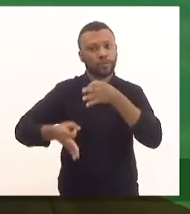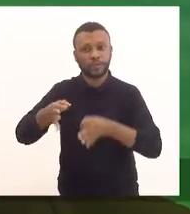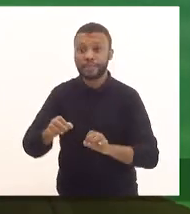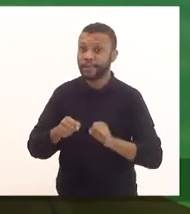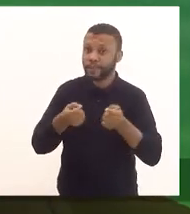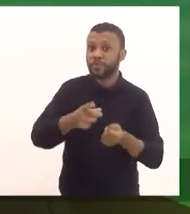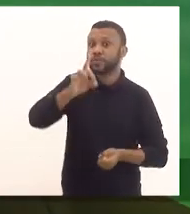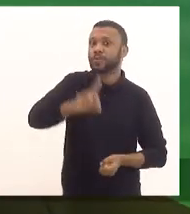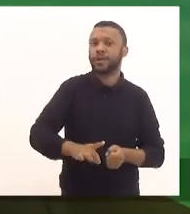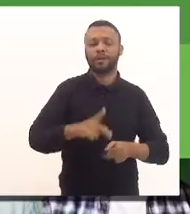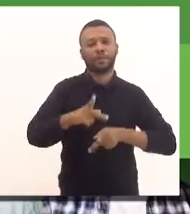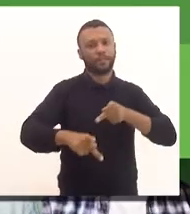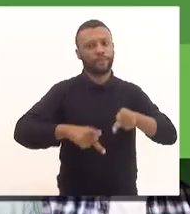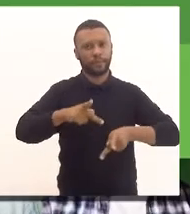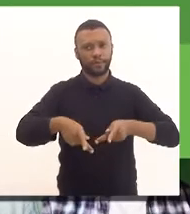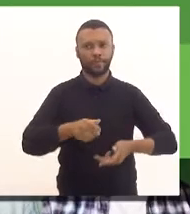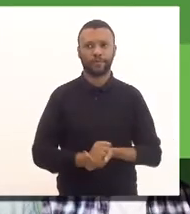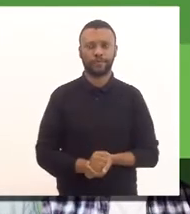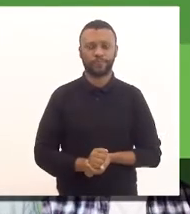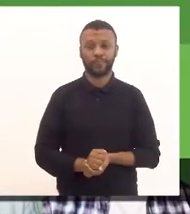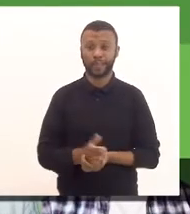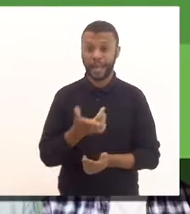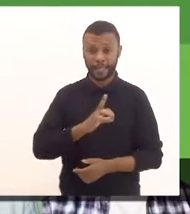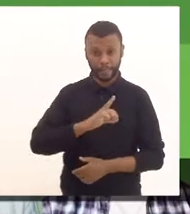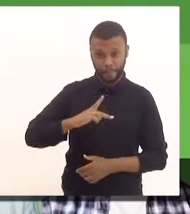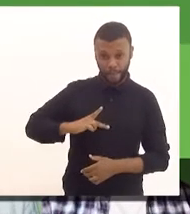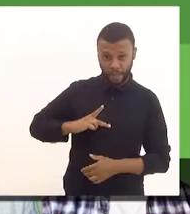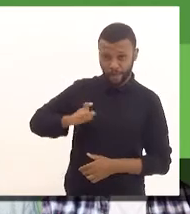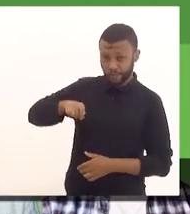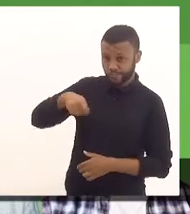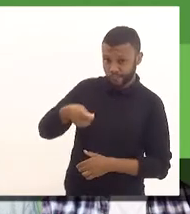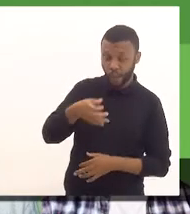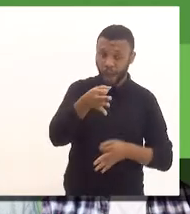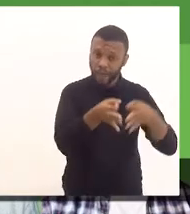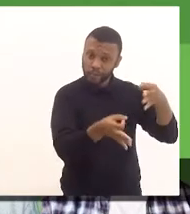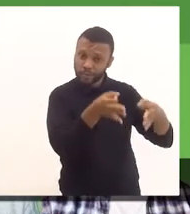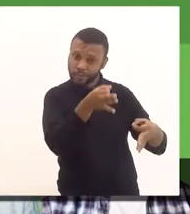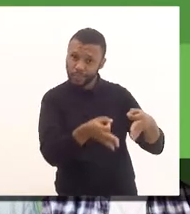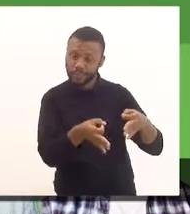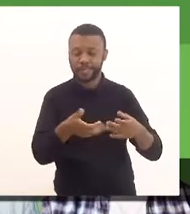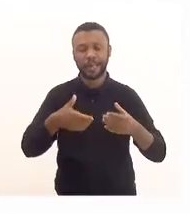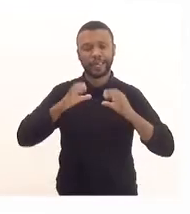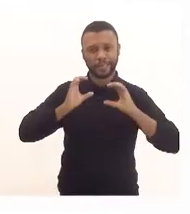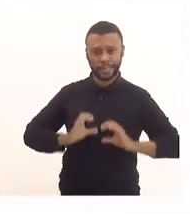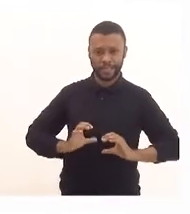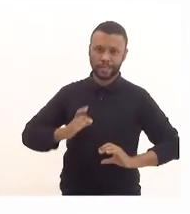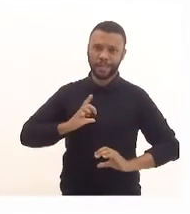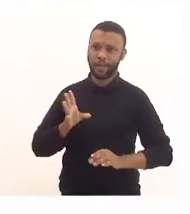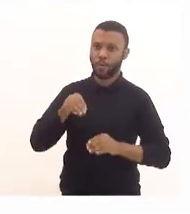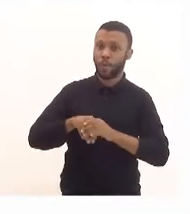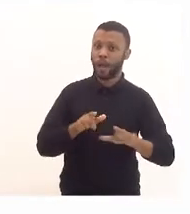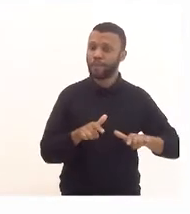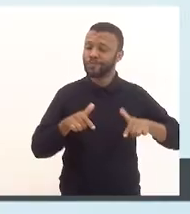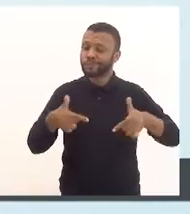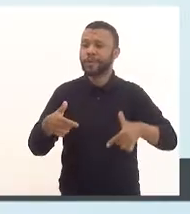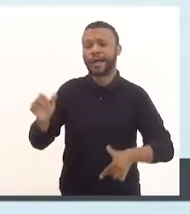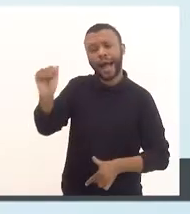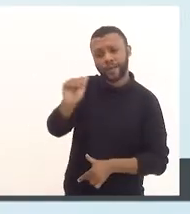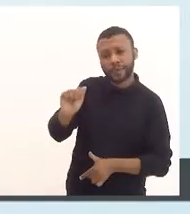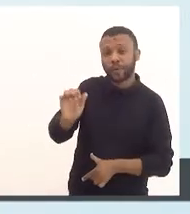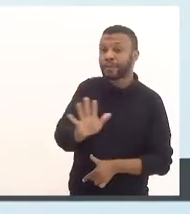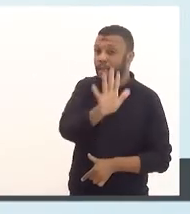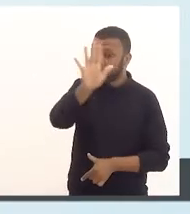direitos da população onde a defensoria a justiça e cidadania iniciativa da Associação